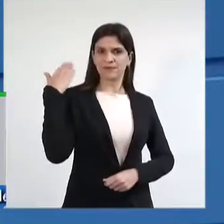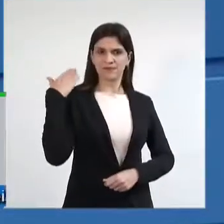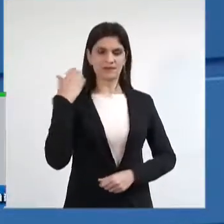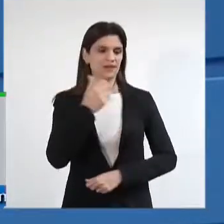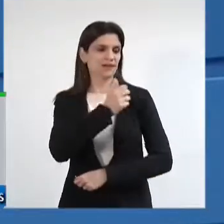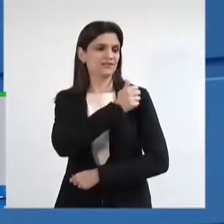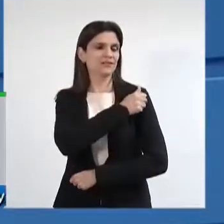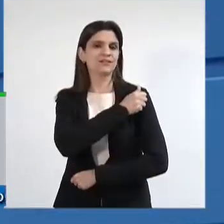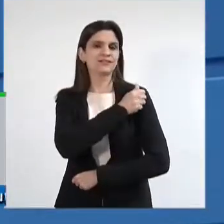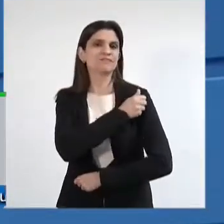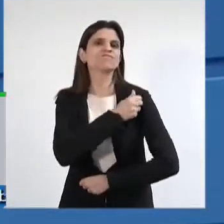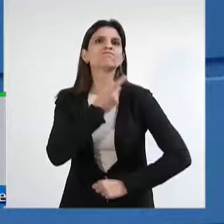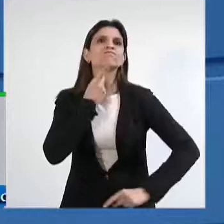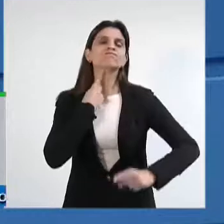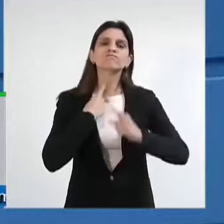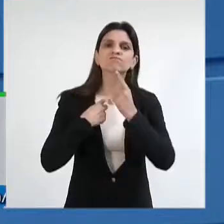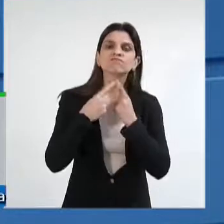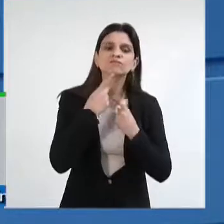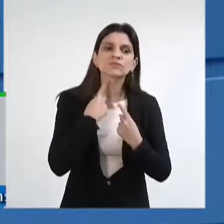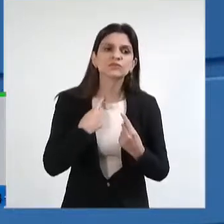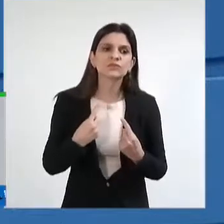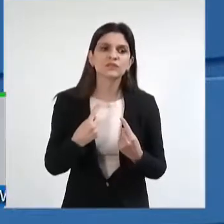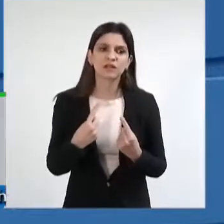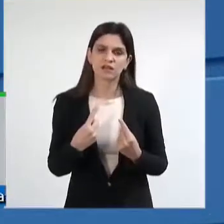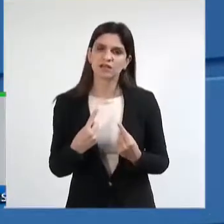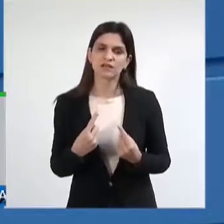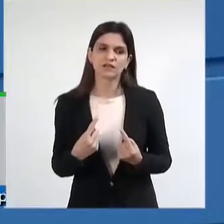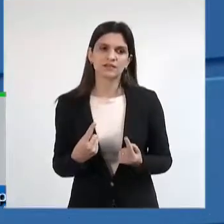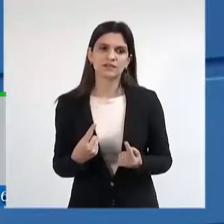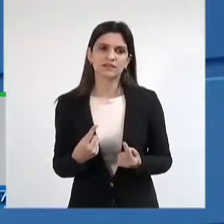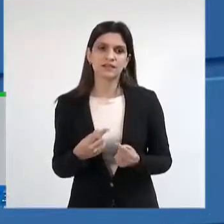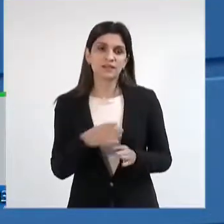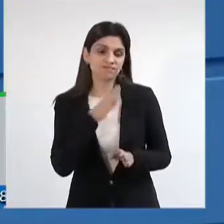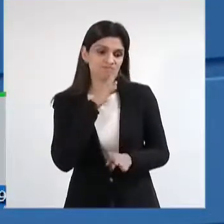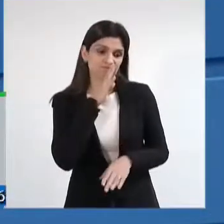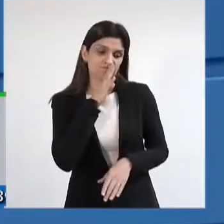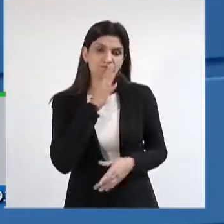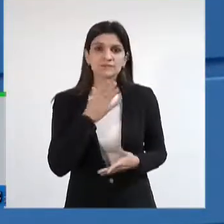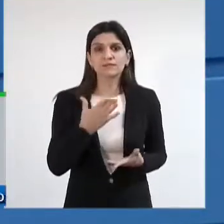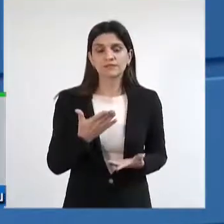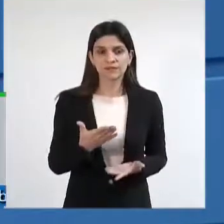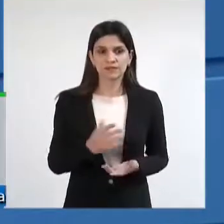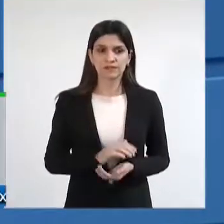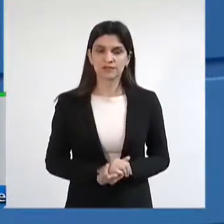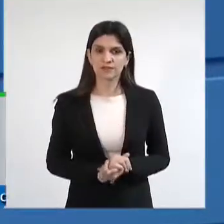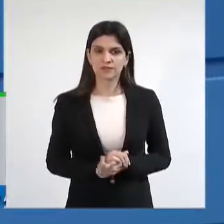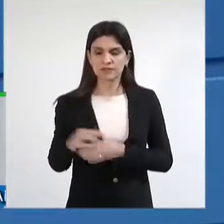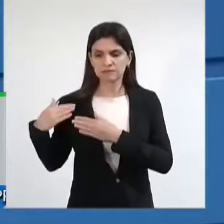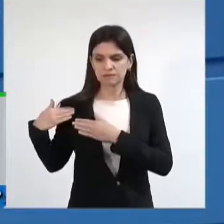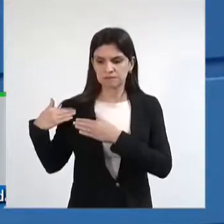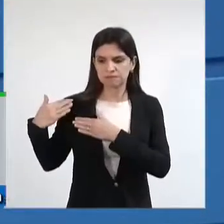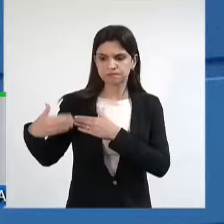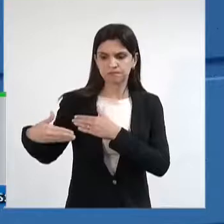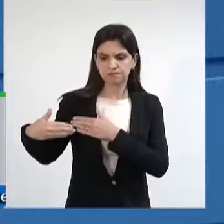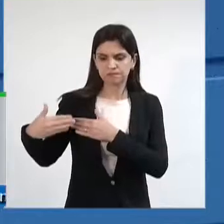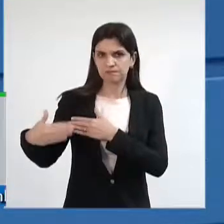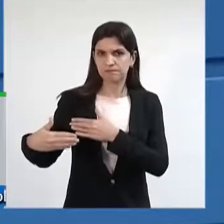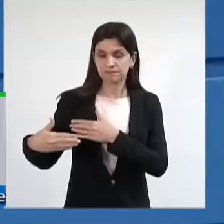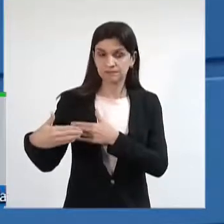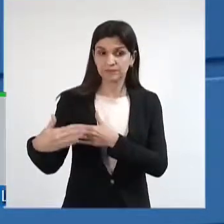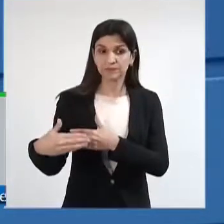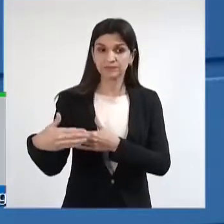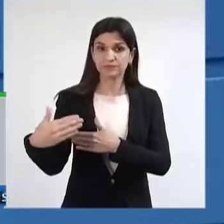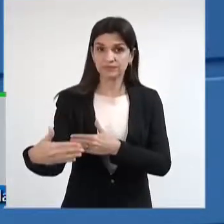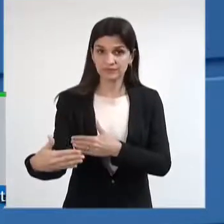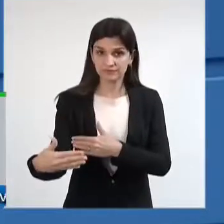queriam era bem silencioso e foi caminhando para um lado que eu não sei se era bom